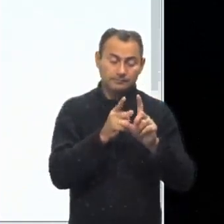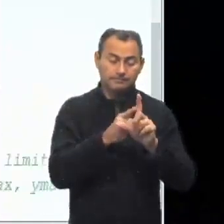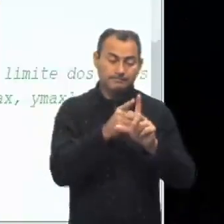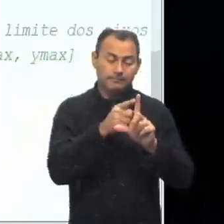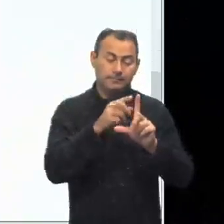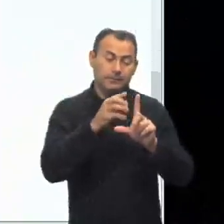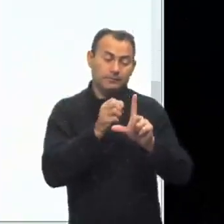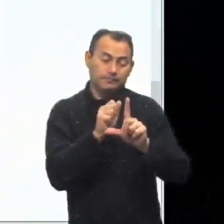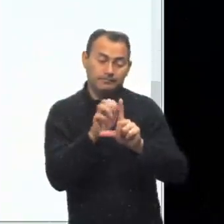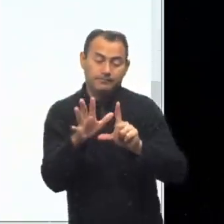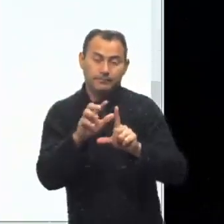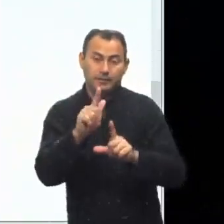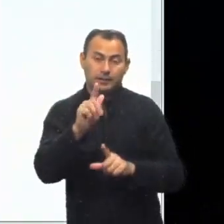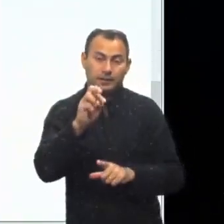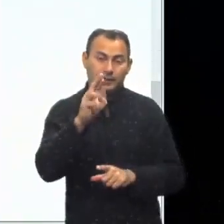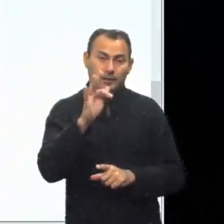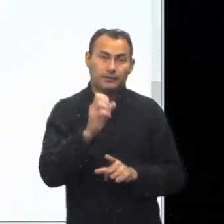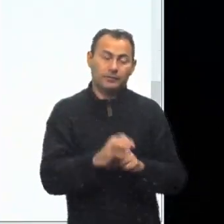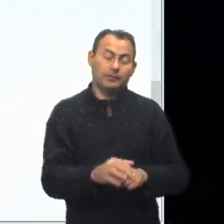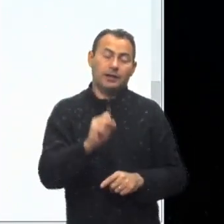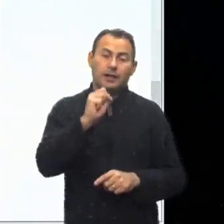ASK.